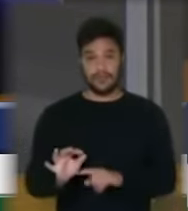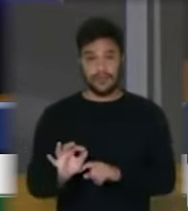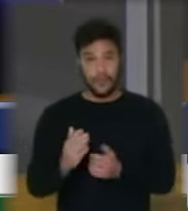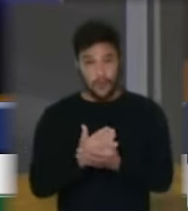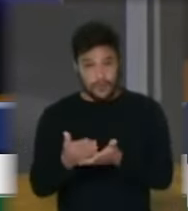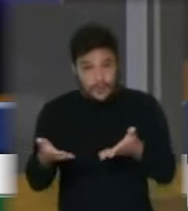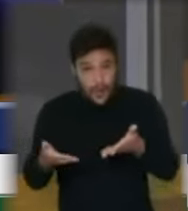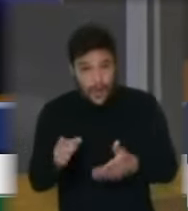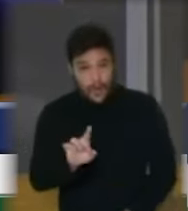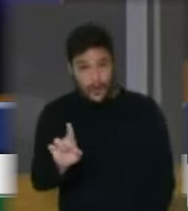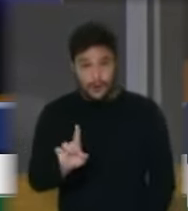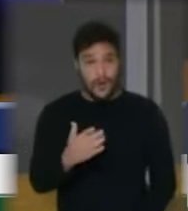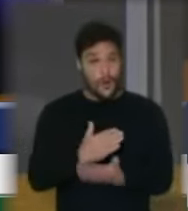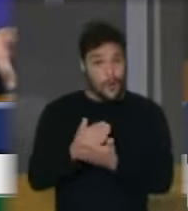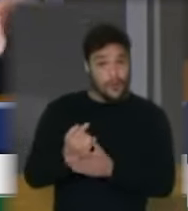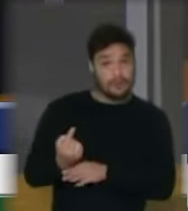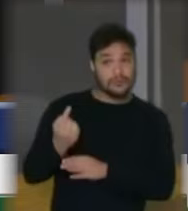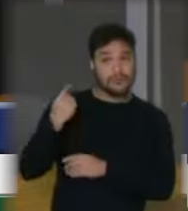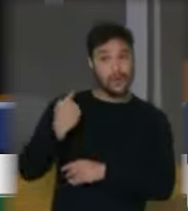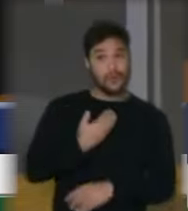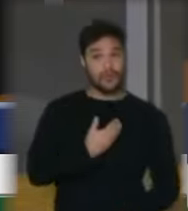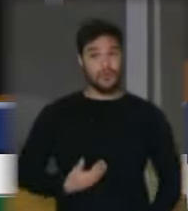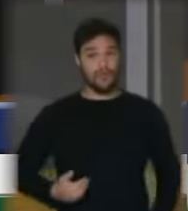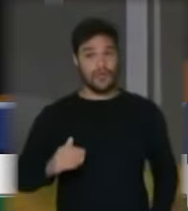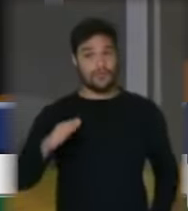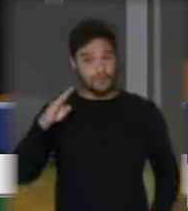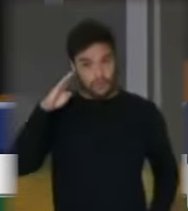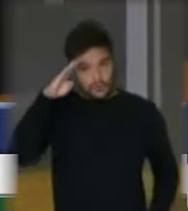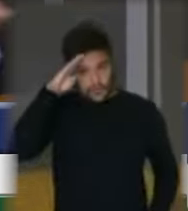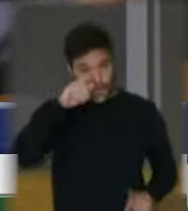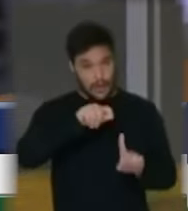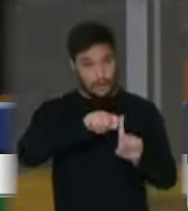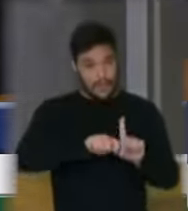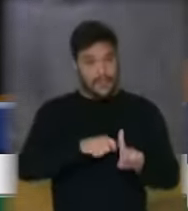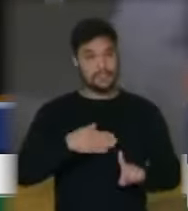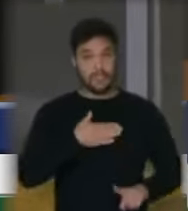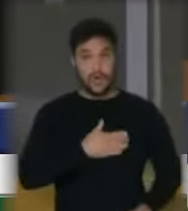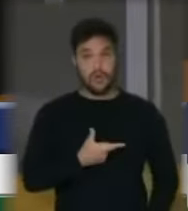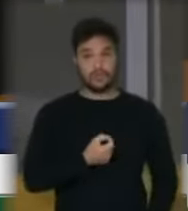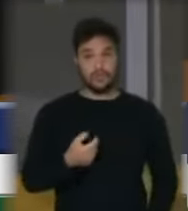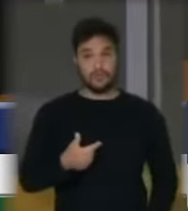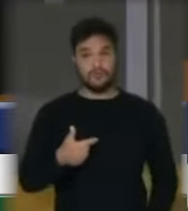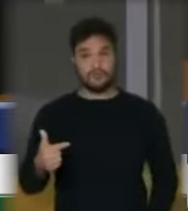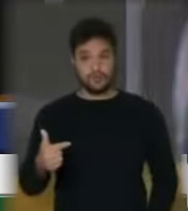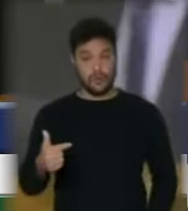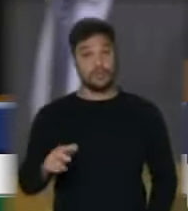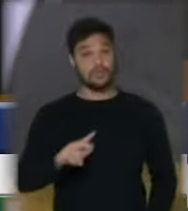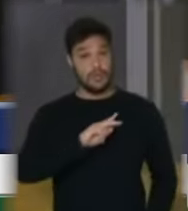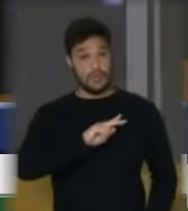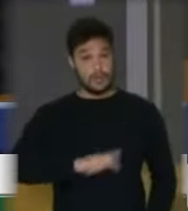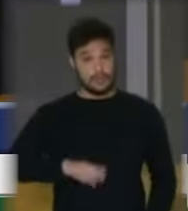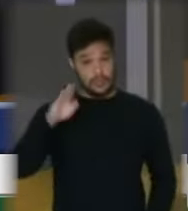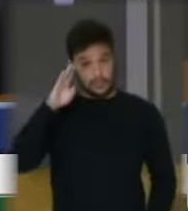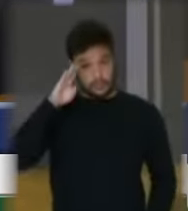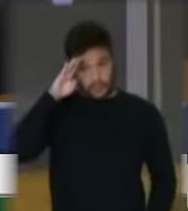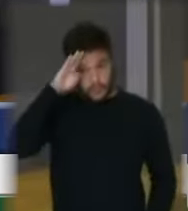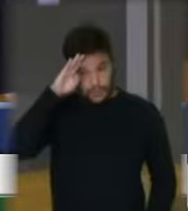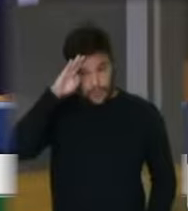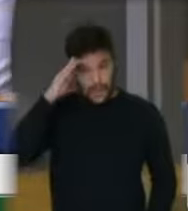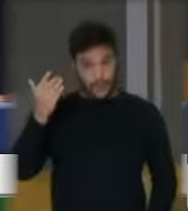já está desde o governo Bolsonaro, desde agosto de 2022, quando o presidente Bolsonaro entregou um país com crescimento